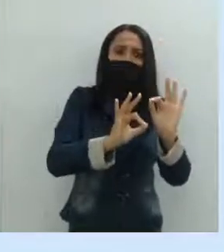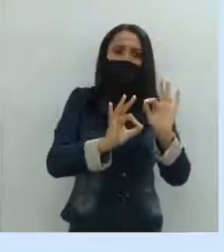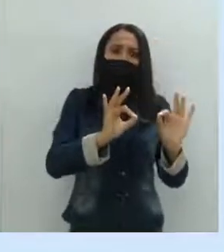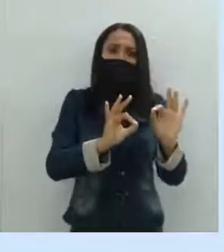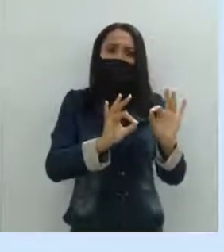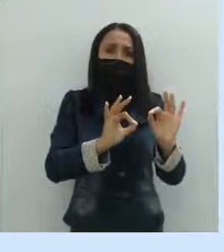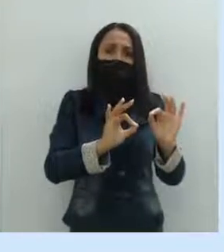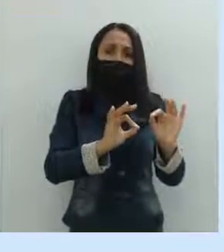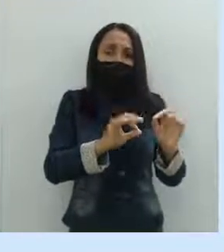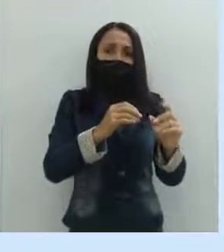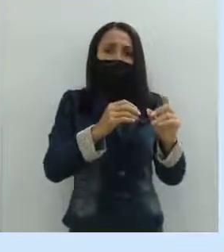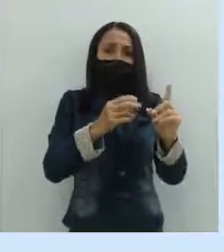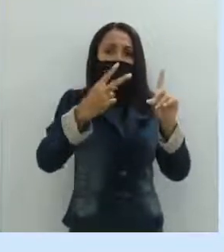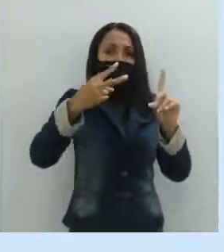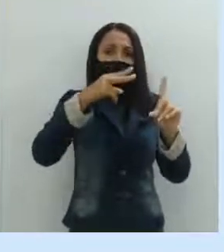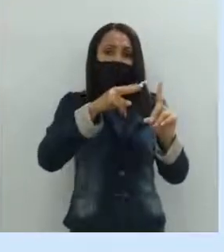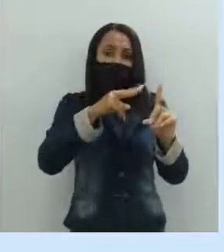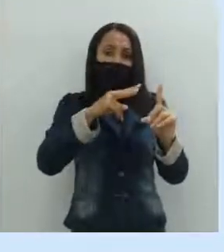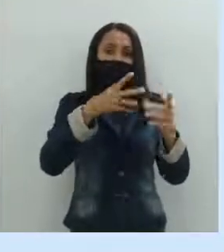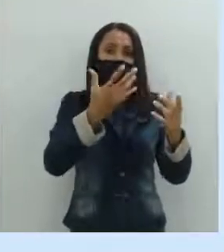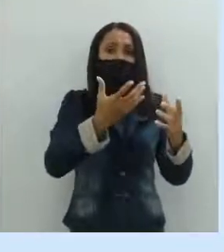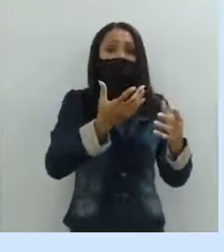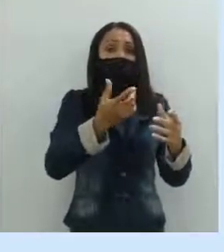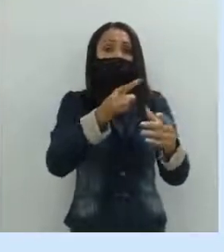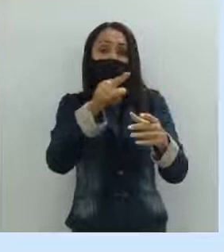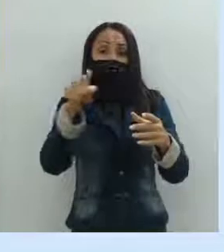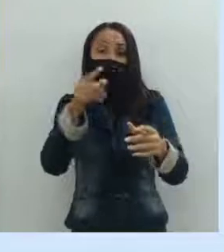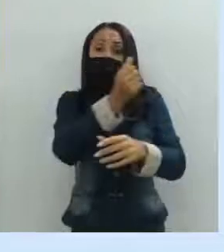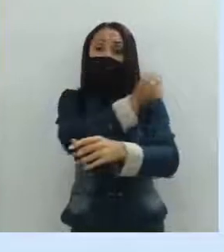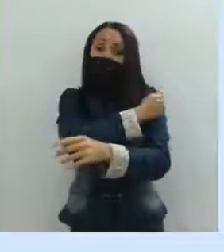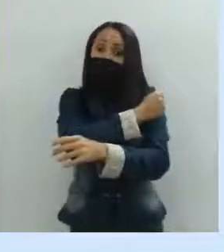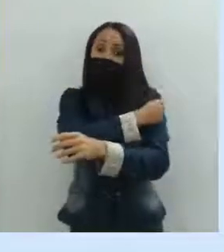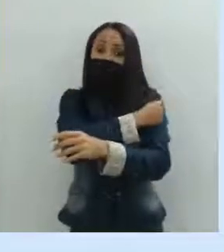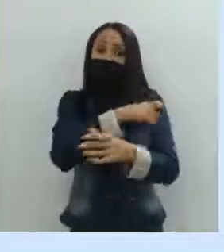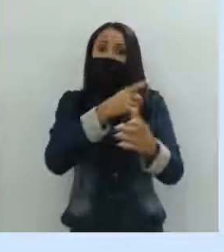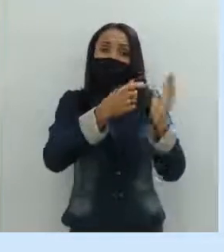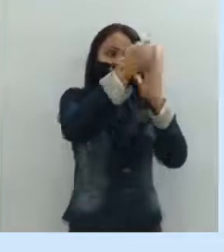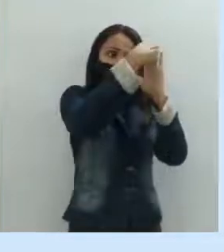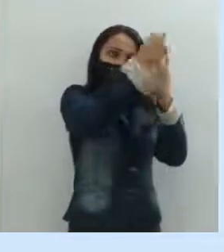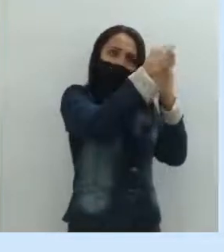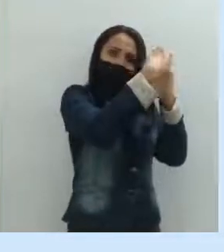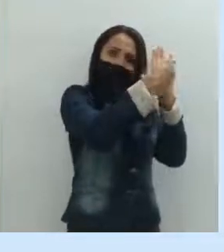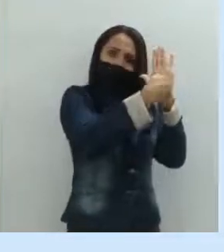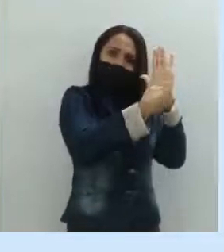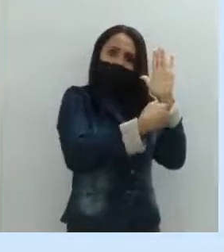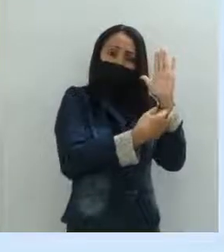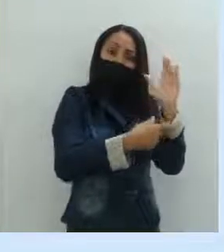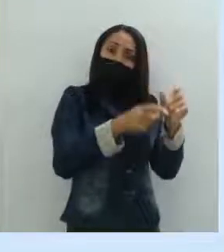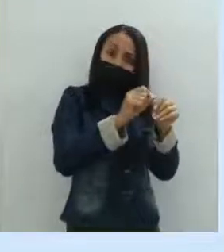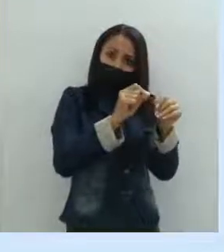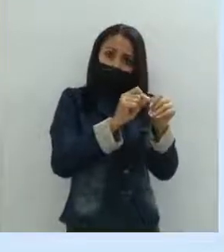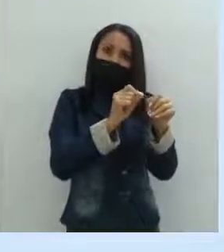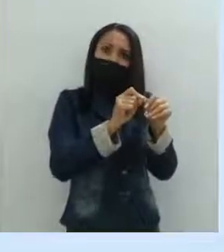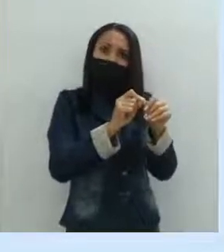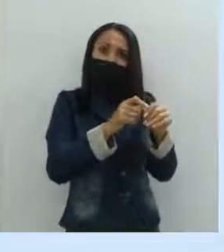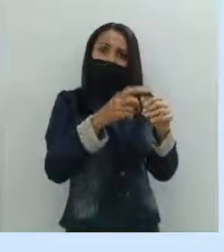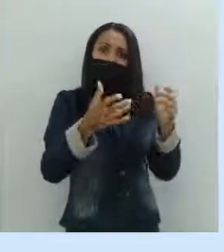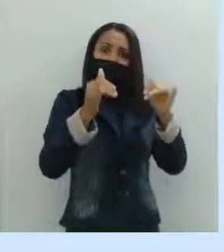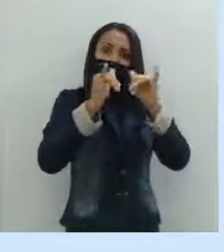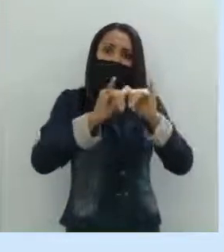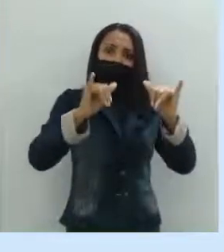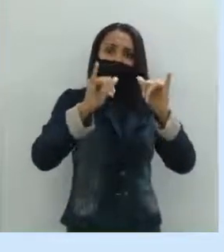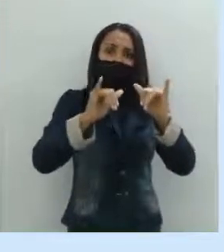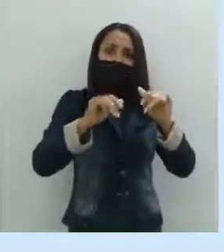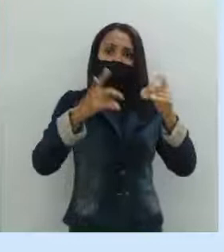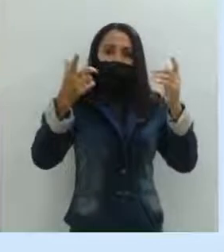identificado na matéria, ou seja, você, estudante, vai escrever, vai fazer a notícia e embaixo tem a